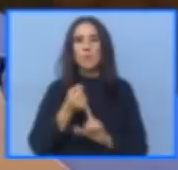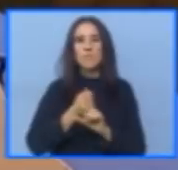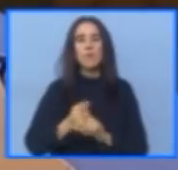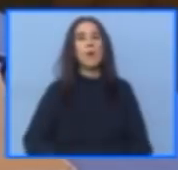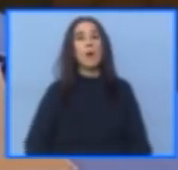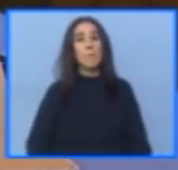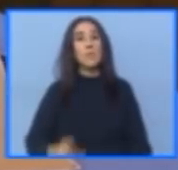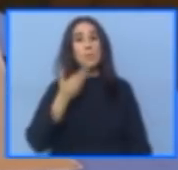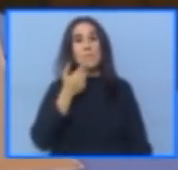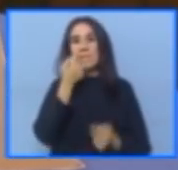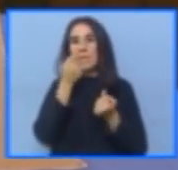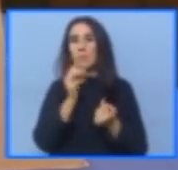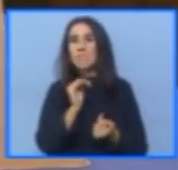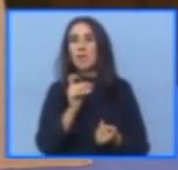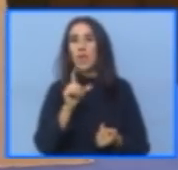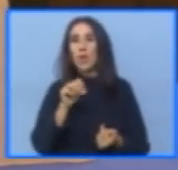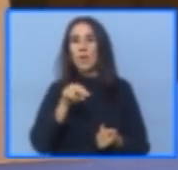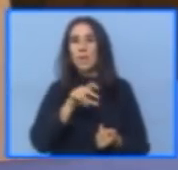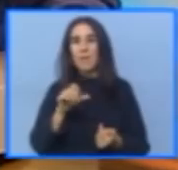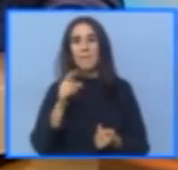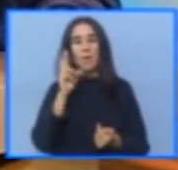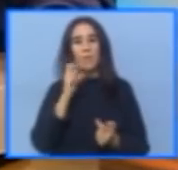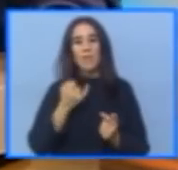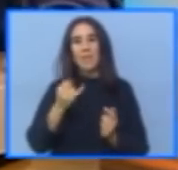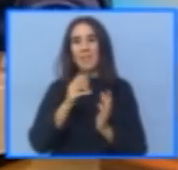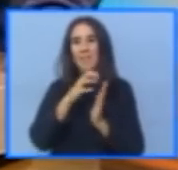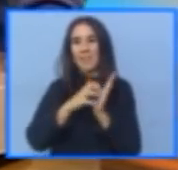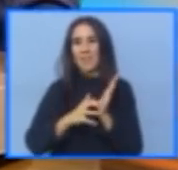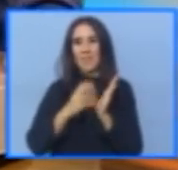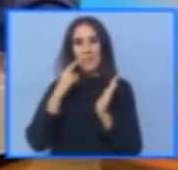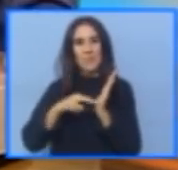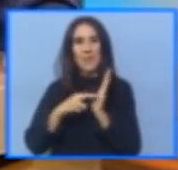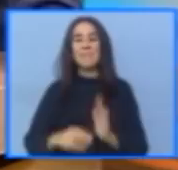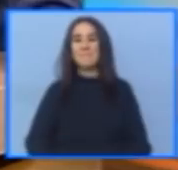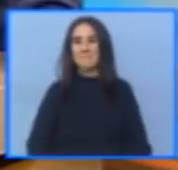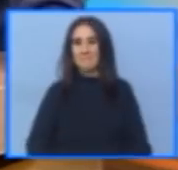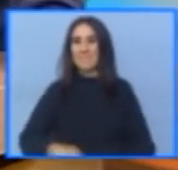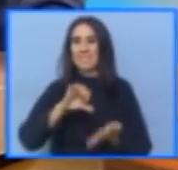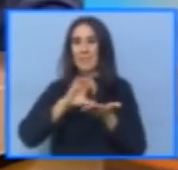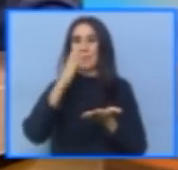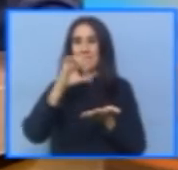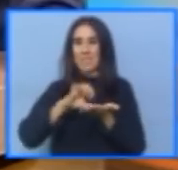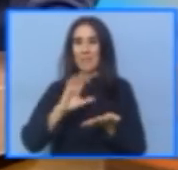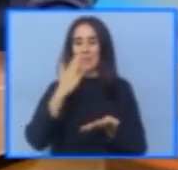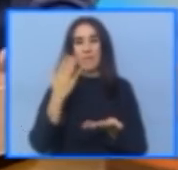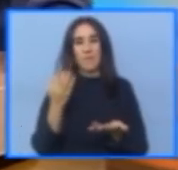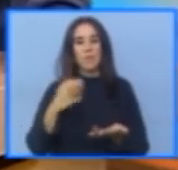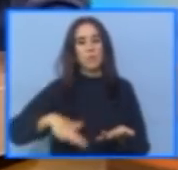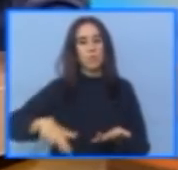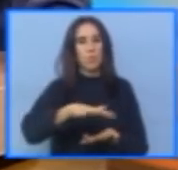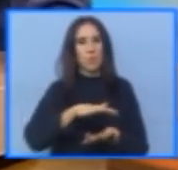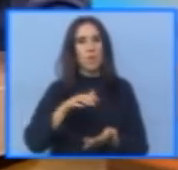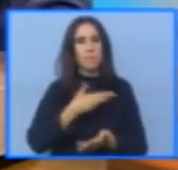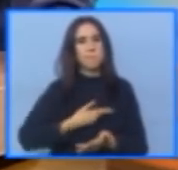com a Tessalónica, que vamos ouvir falar na segunda que era um grande leitura. centro, que era um grande centro. De facto, estamos ali numa zona que esteve em